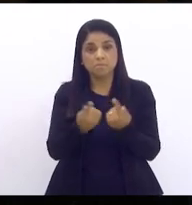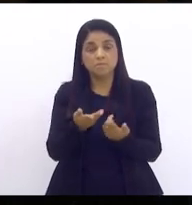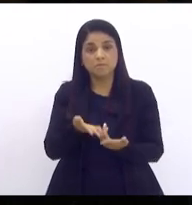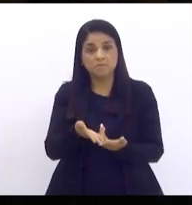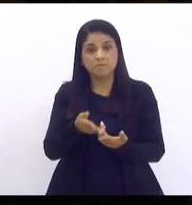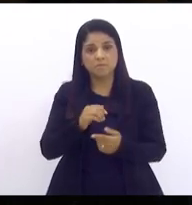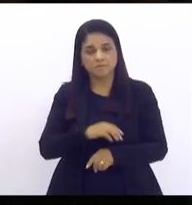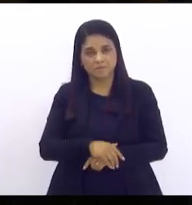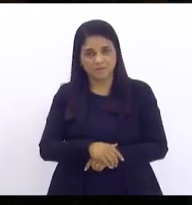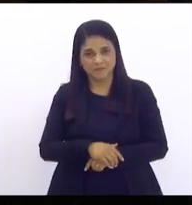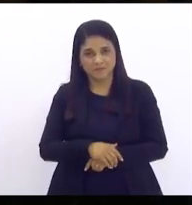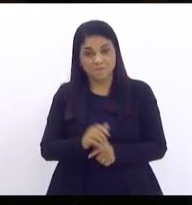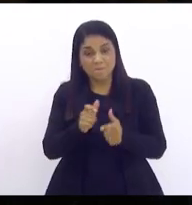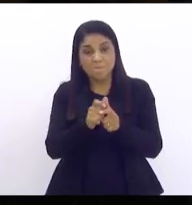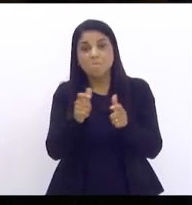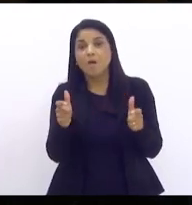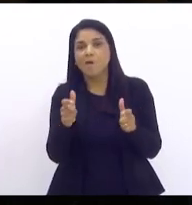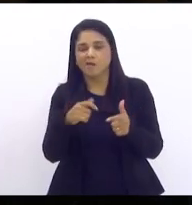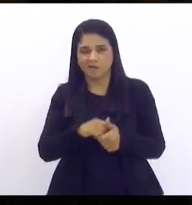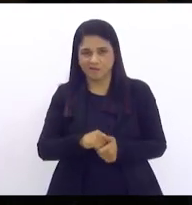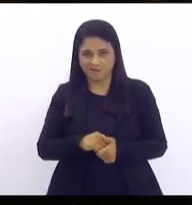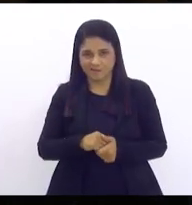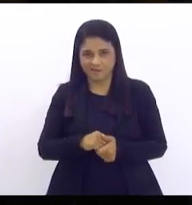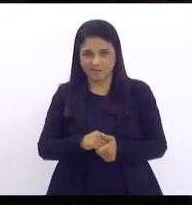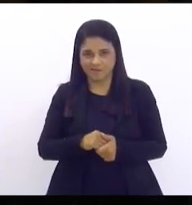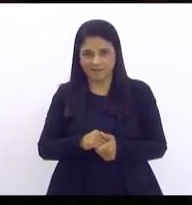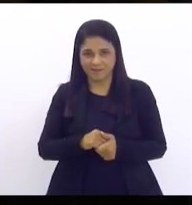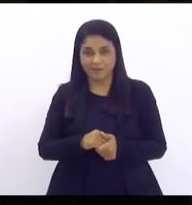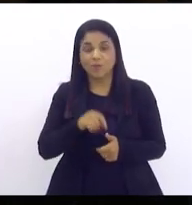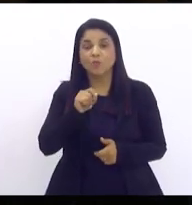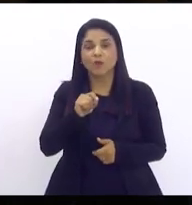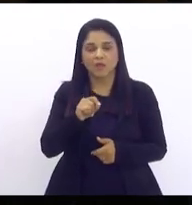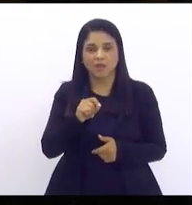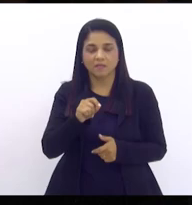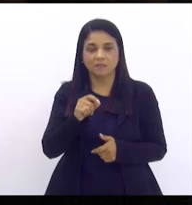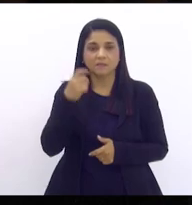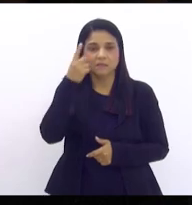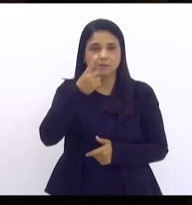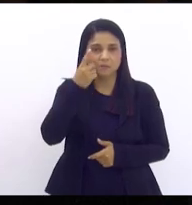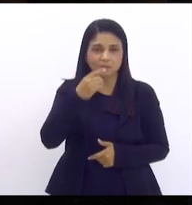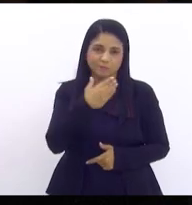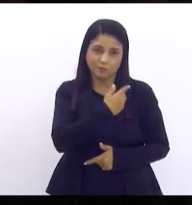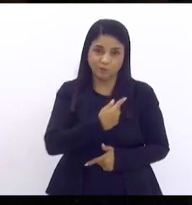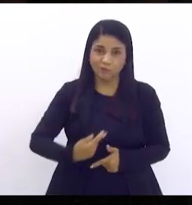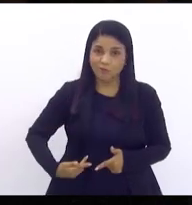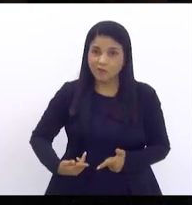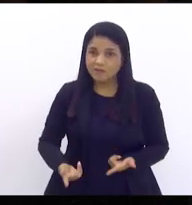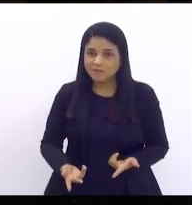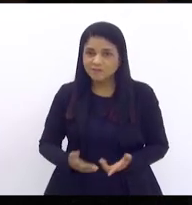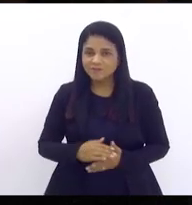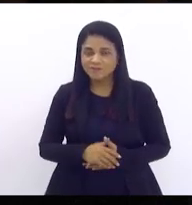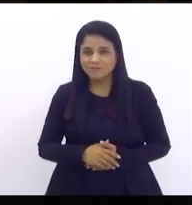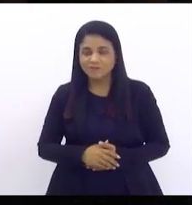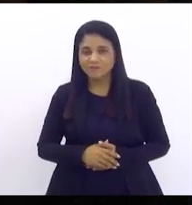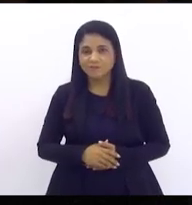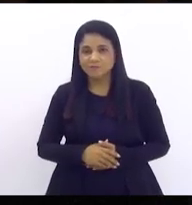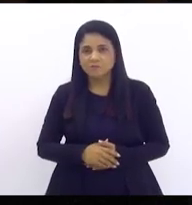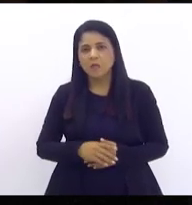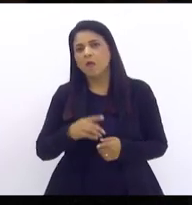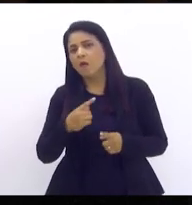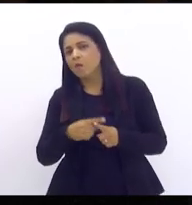uma imensa maioria da bancada do governo. Então, por que não cumprir a